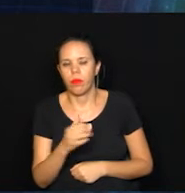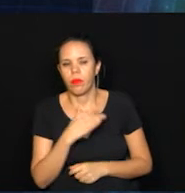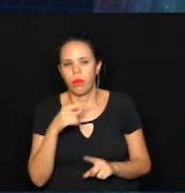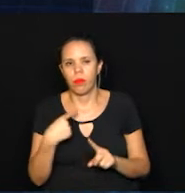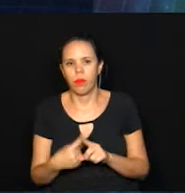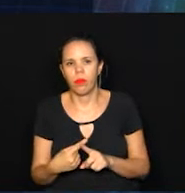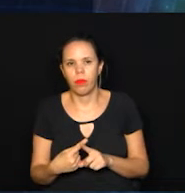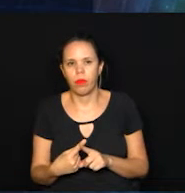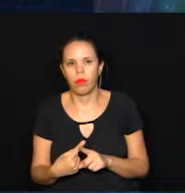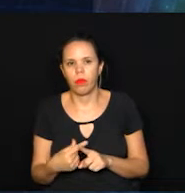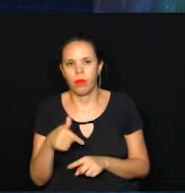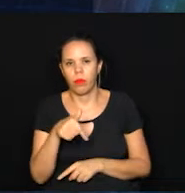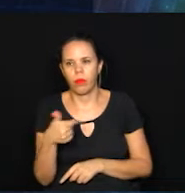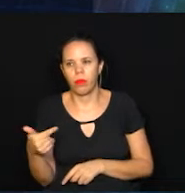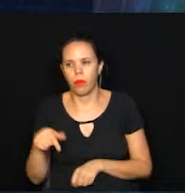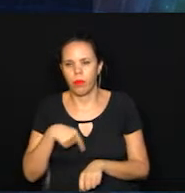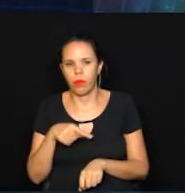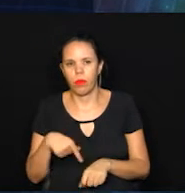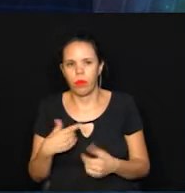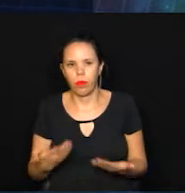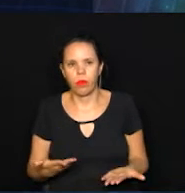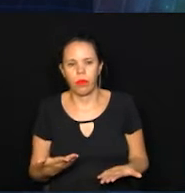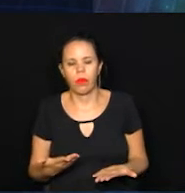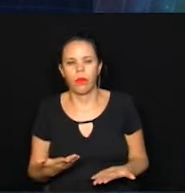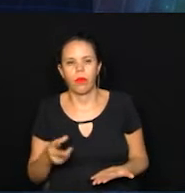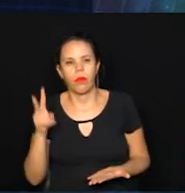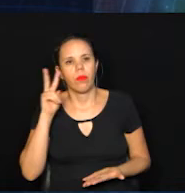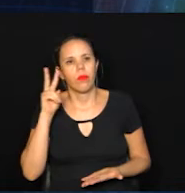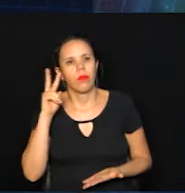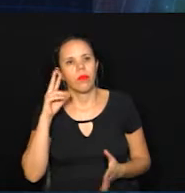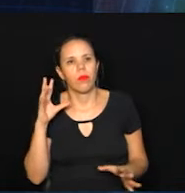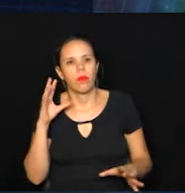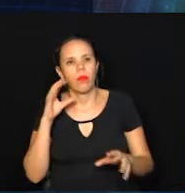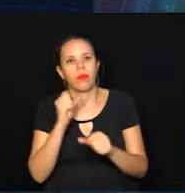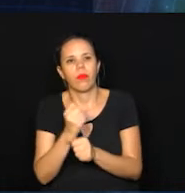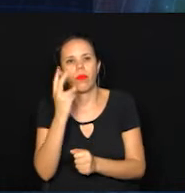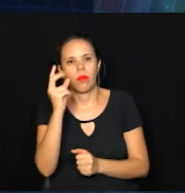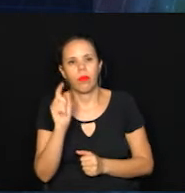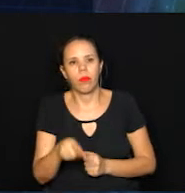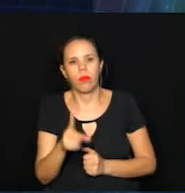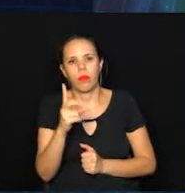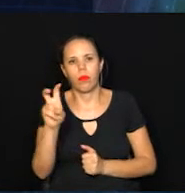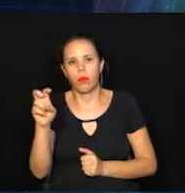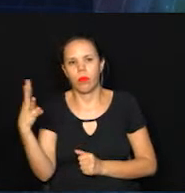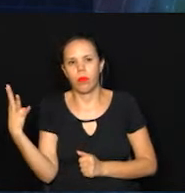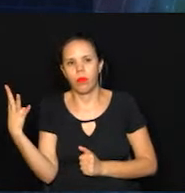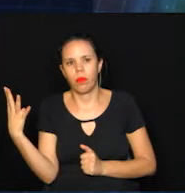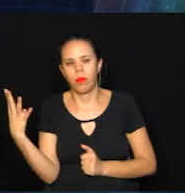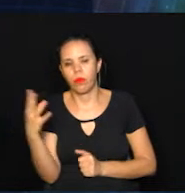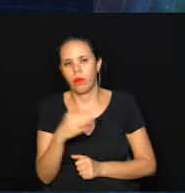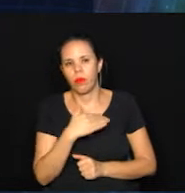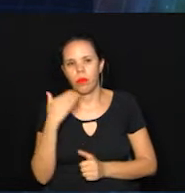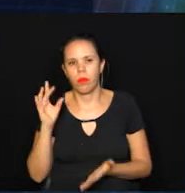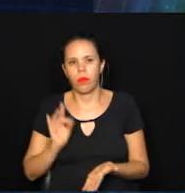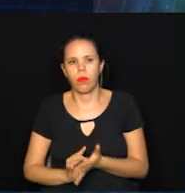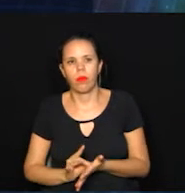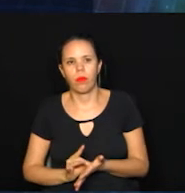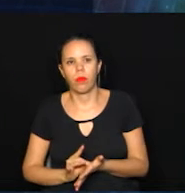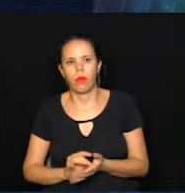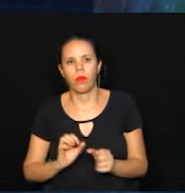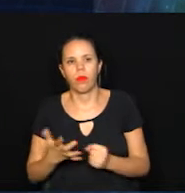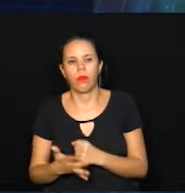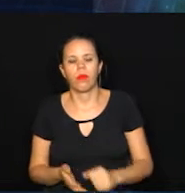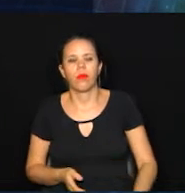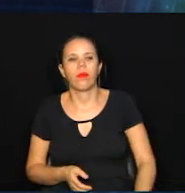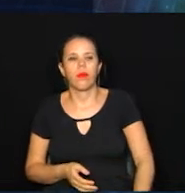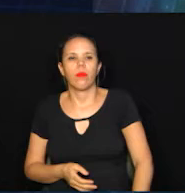mais nas últimas 72 horas até esta segunda-feira, soma 2.154 mortes confirmadas pela